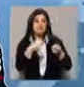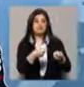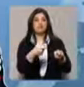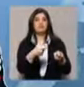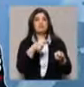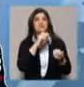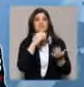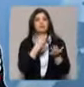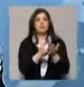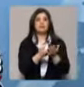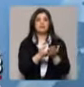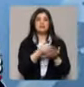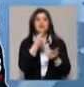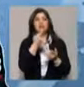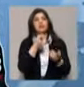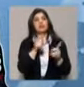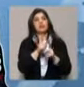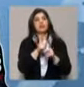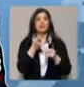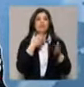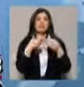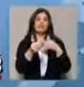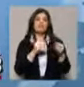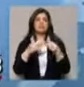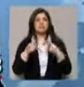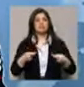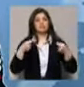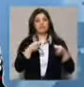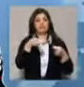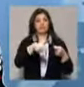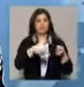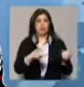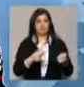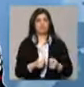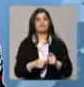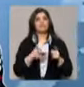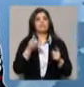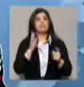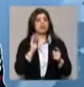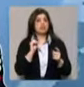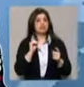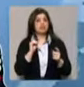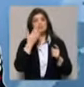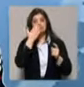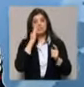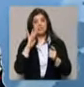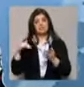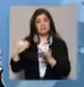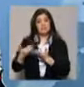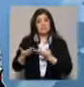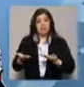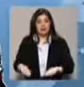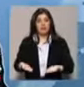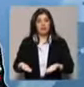é o investimento no consumo interno e por outro lado o partido socialista Parece pelo menos até agora não dar sinais